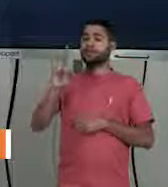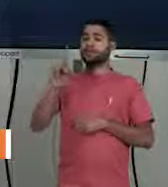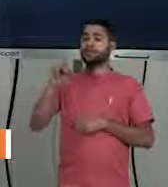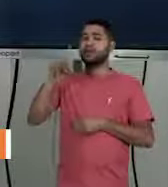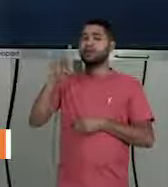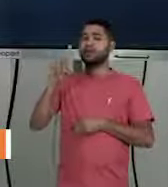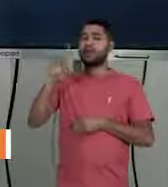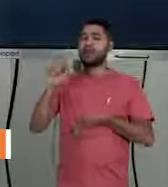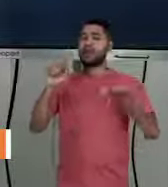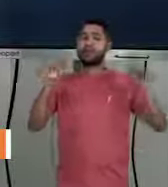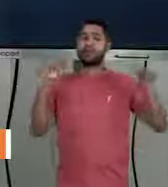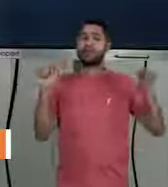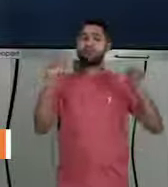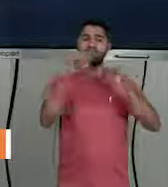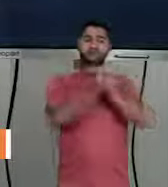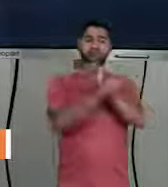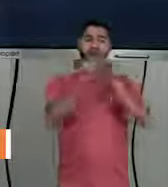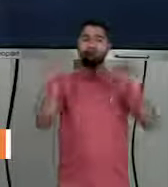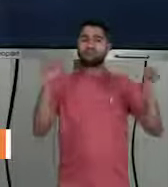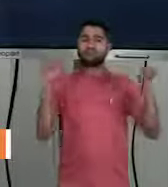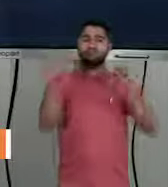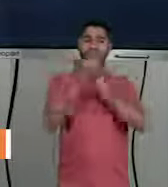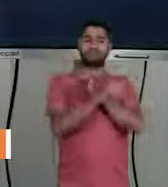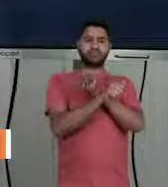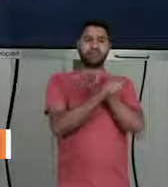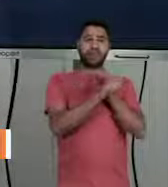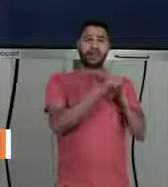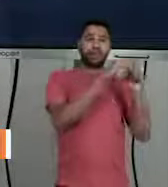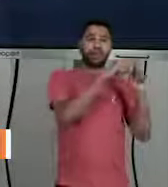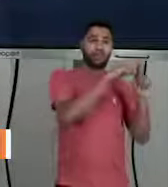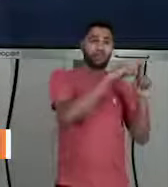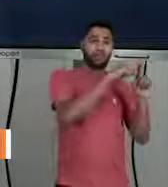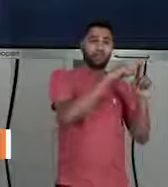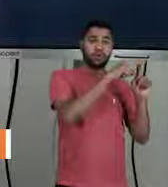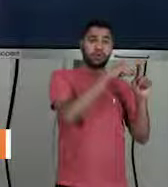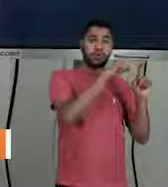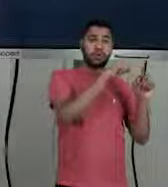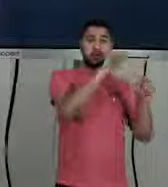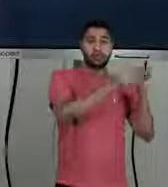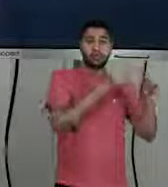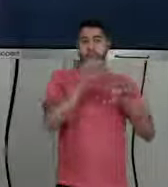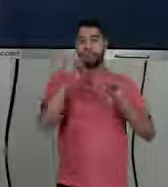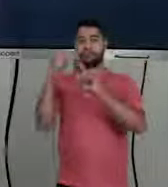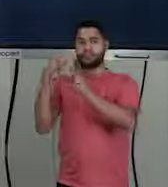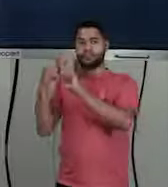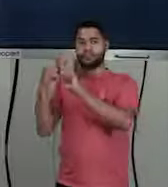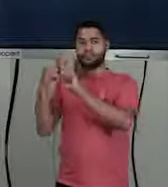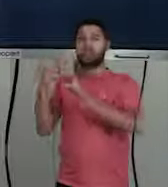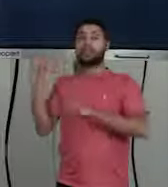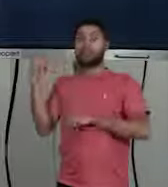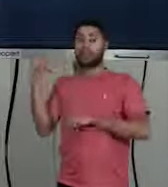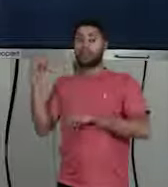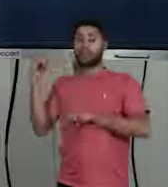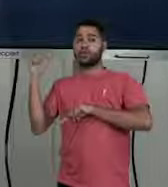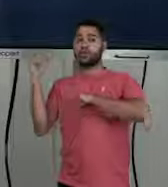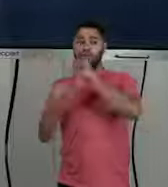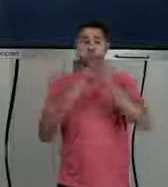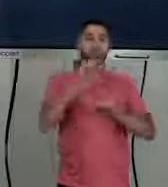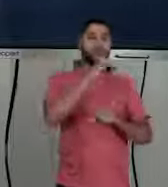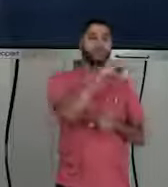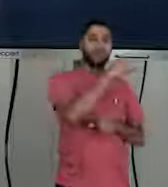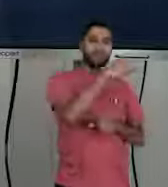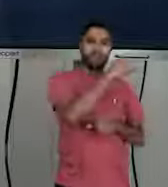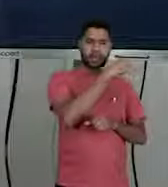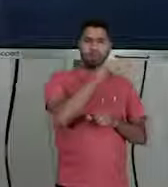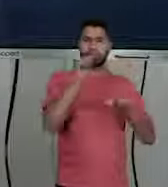então, ora aqui está positivo, ora aqui está positivo. Então, positivo e negativo, aí inverte, aqui fica negativo e aqui fica